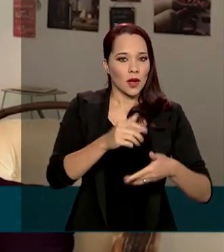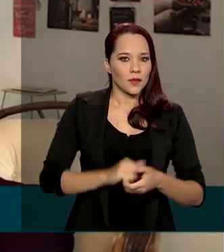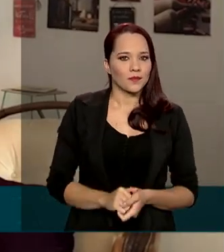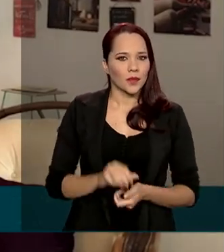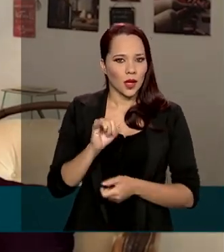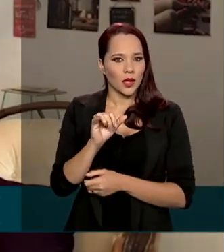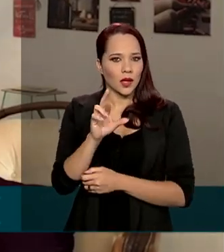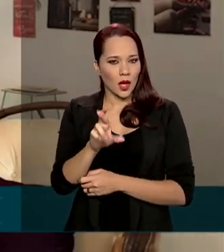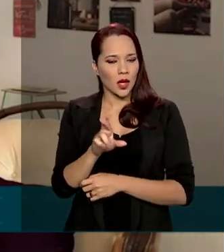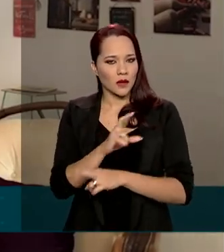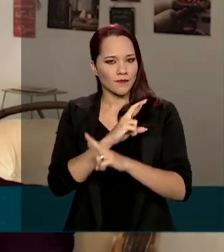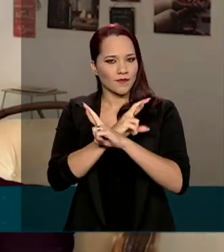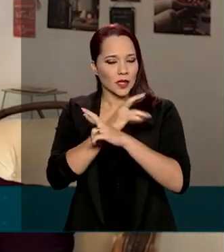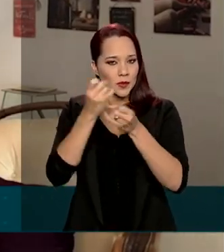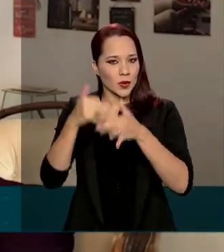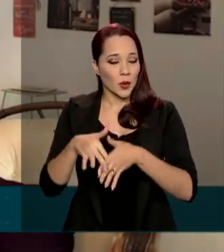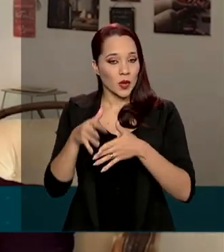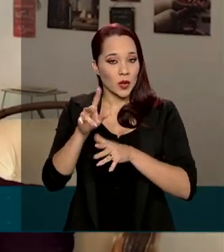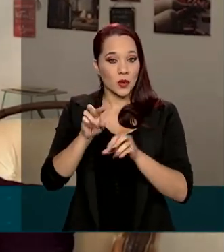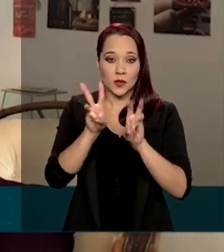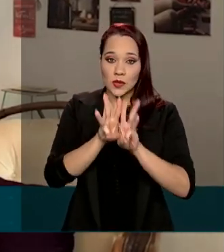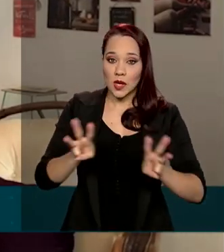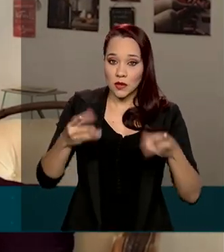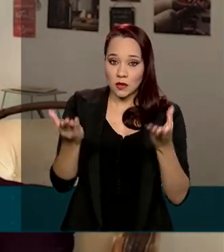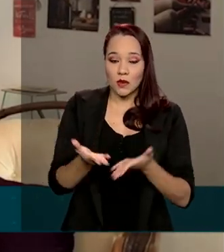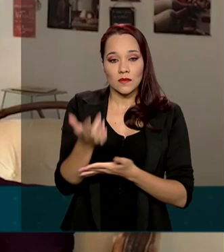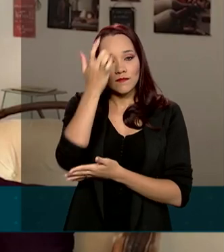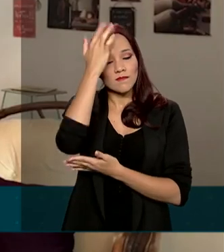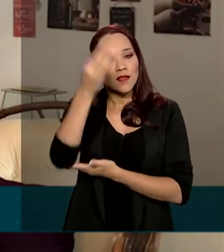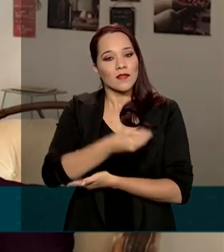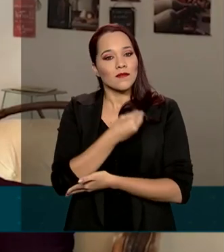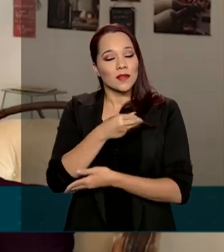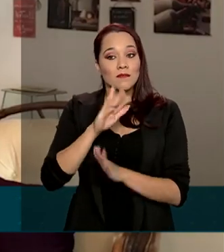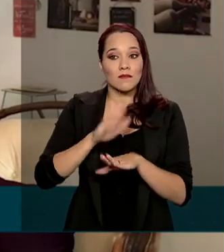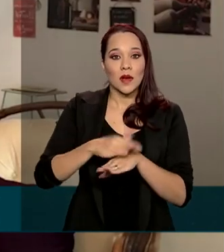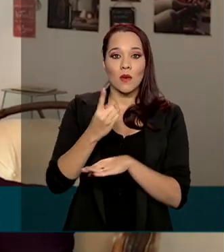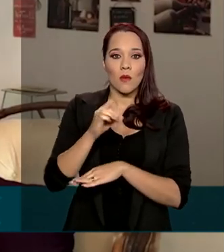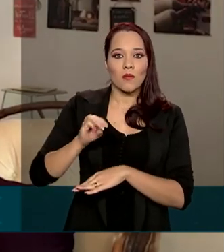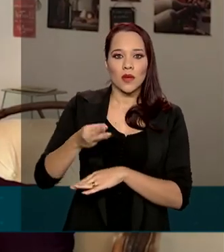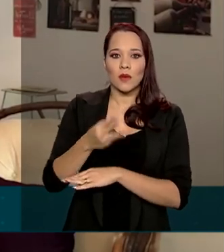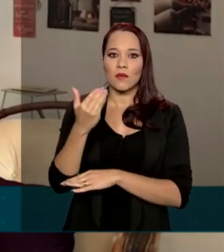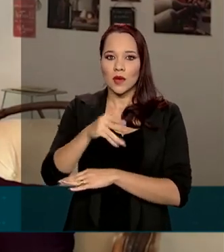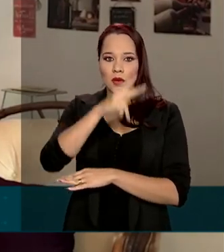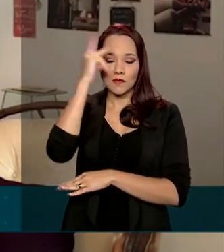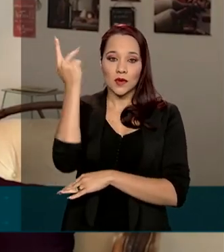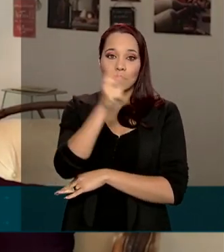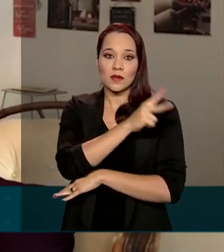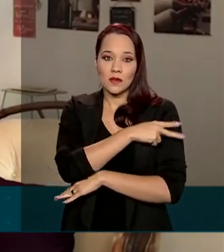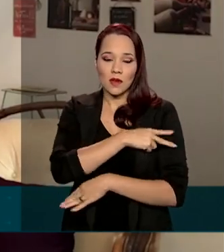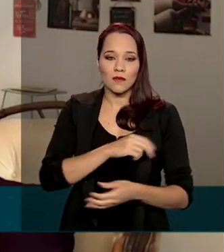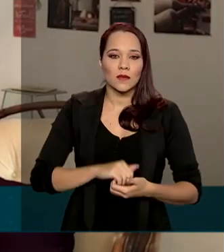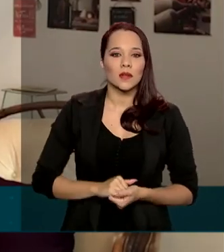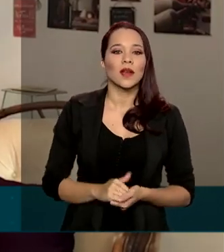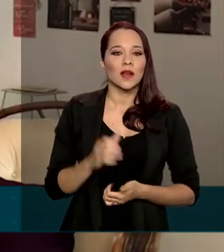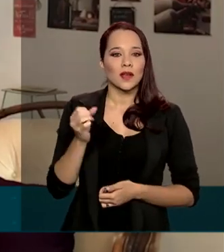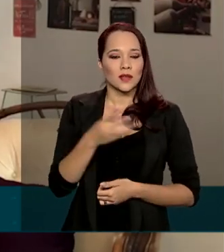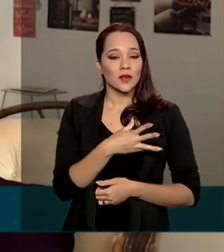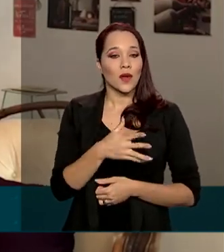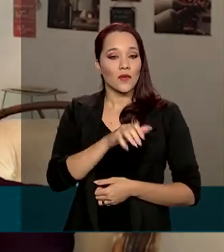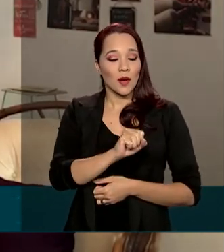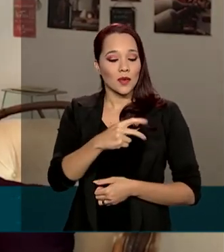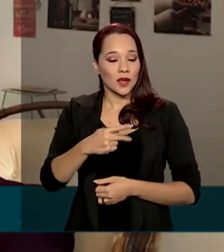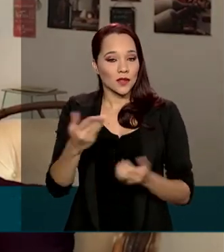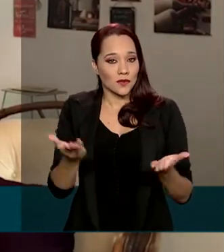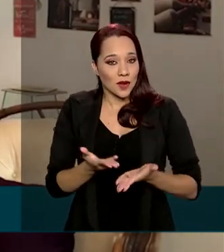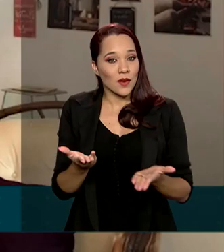Federal, o site hoje facilita a vida de mais de um milhão e meio de empregadores. E o novo aplicativo agora